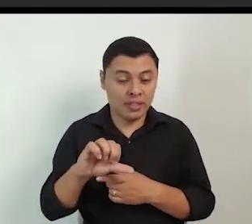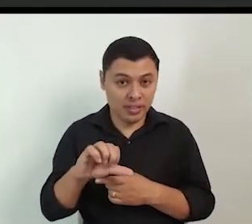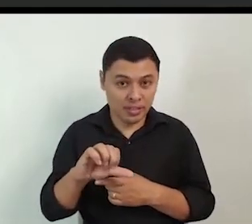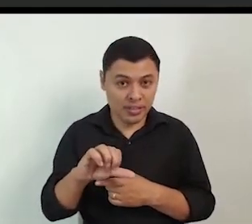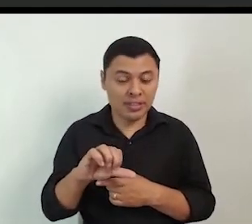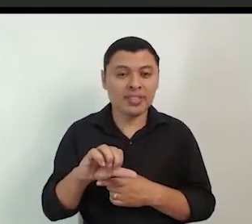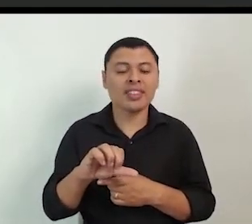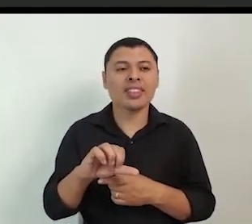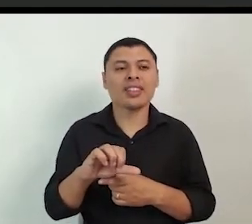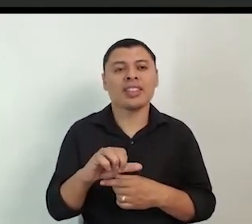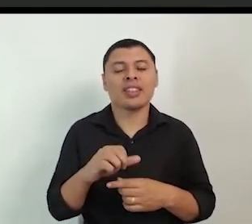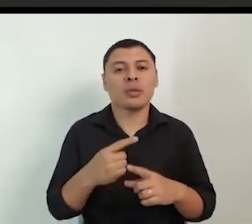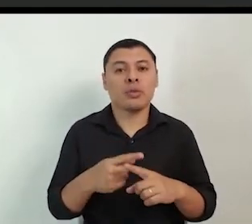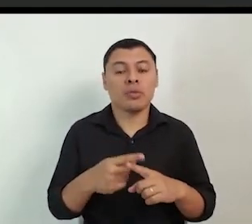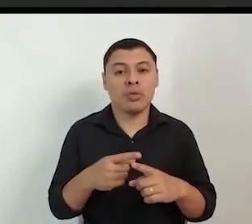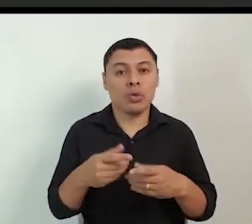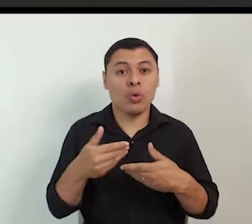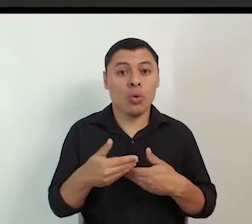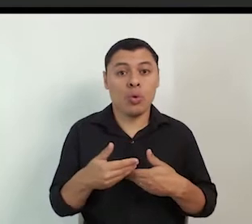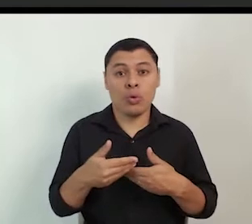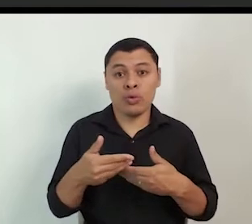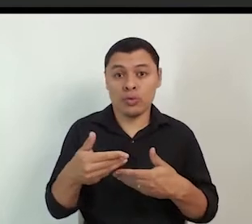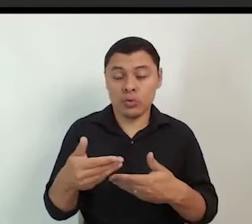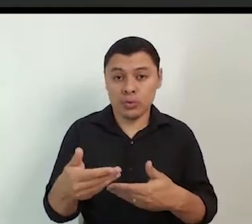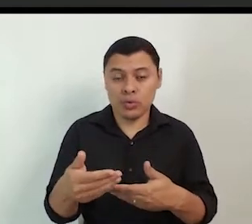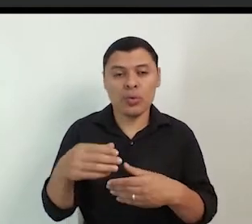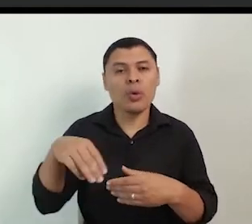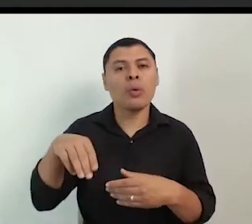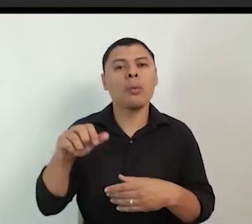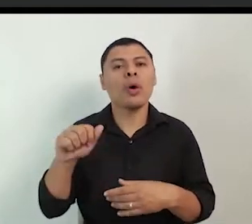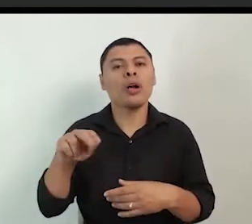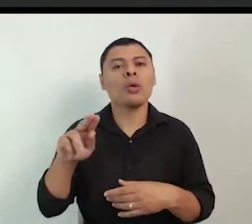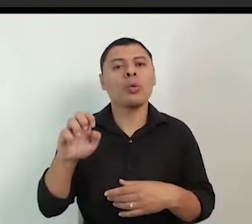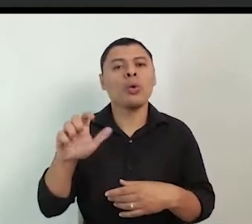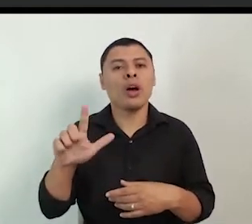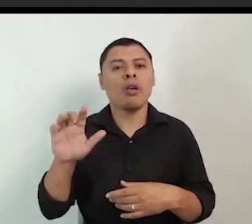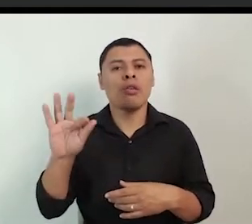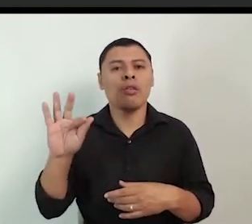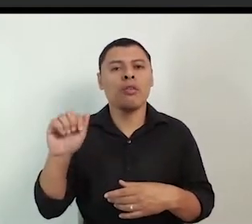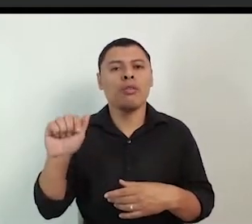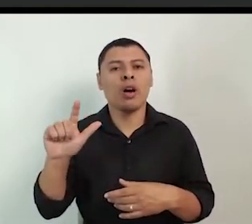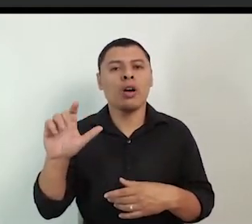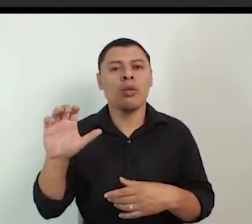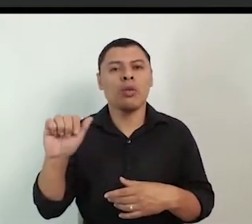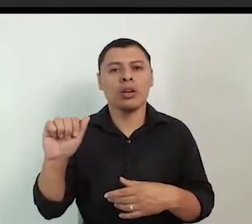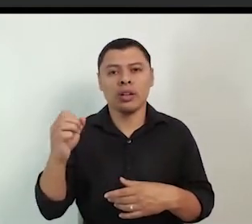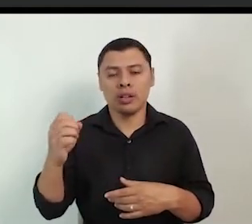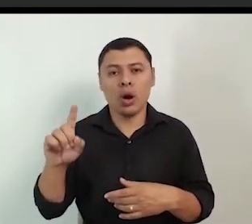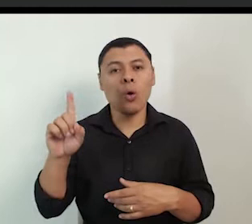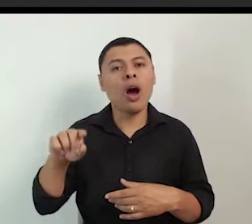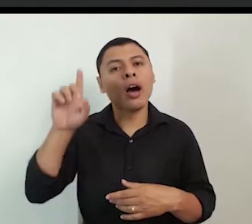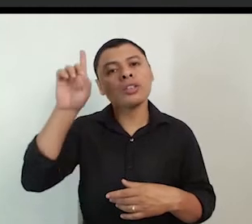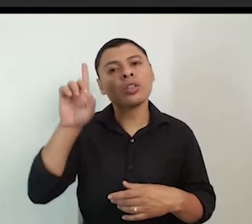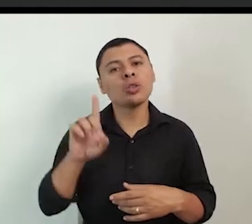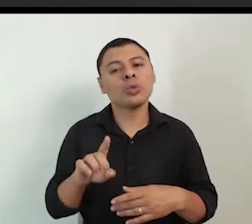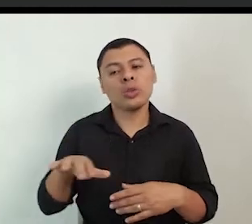quando eu recebi um convite do Manuel Falcão, então diretor do Departamento de